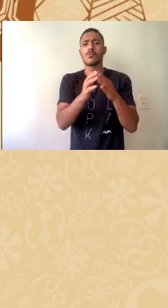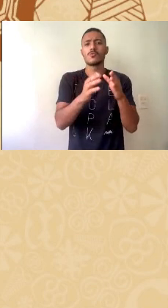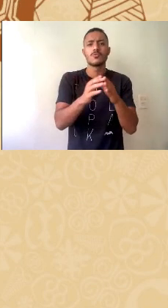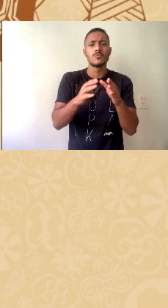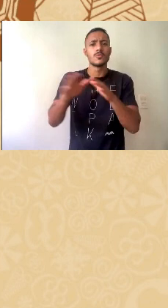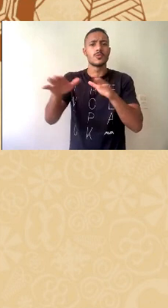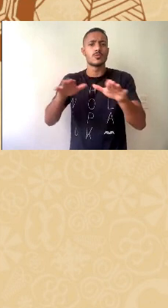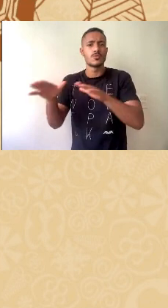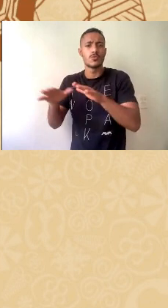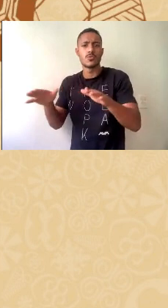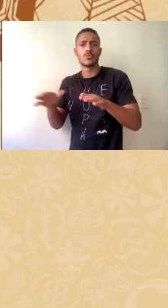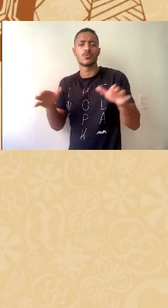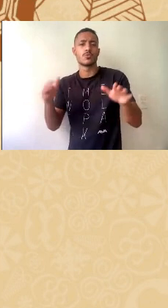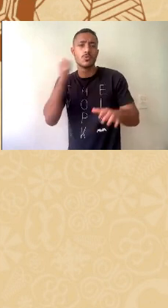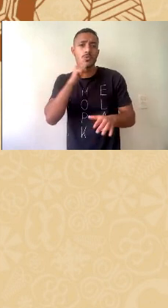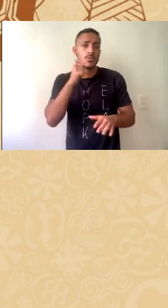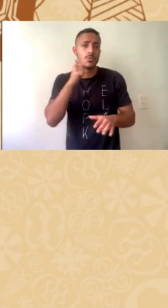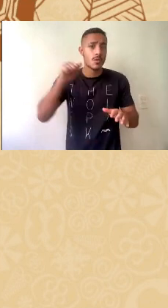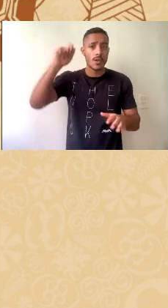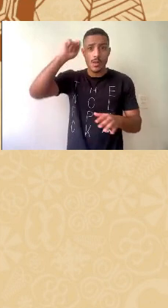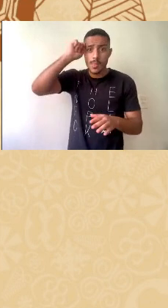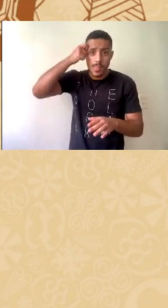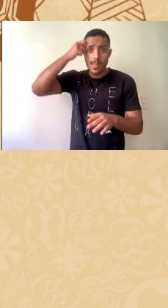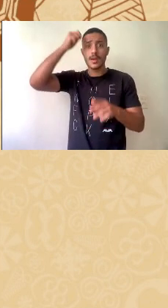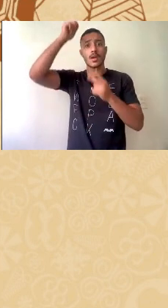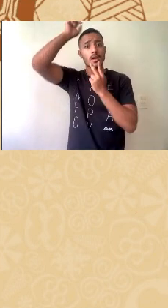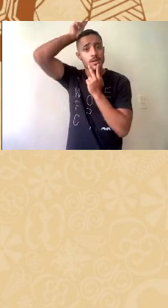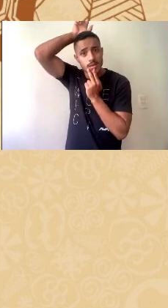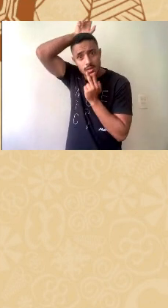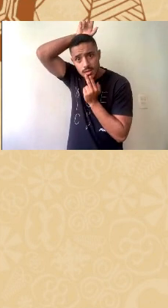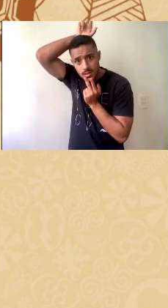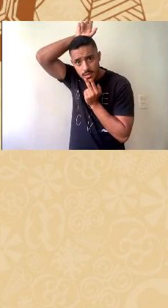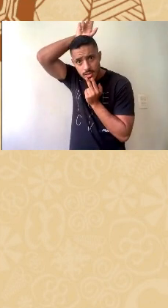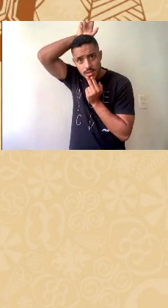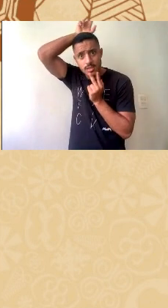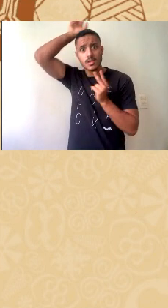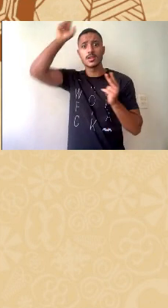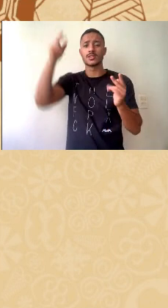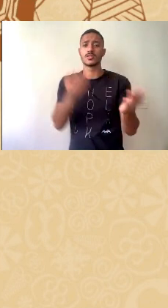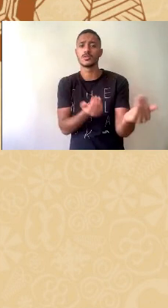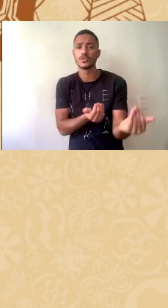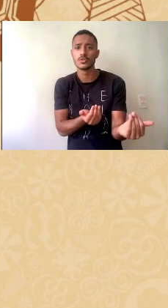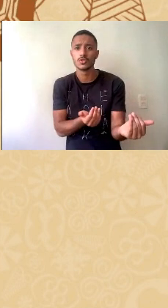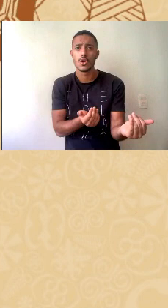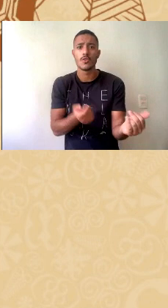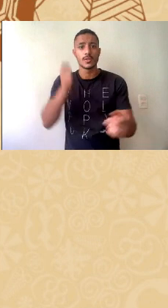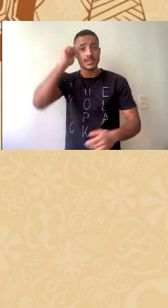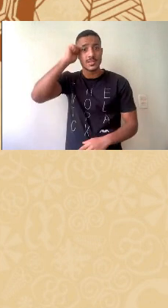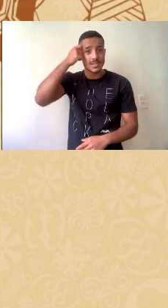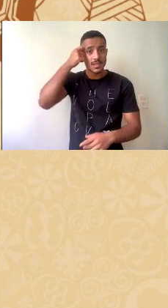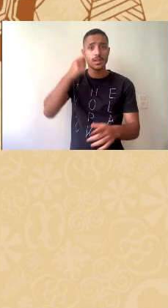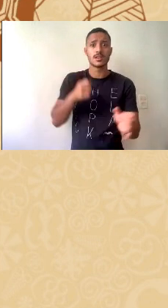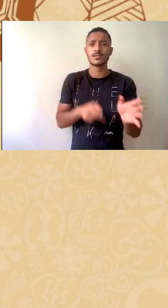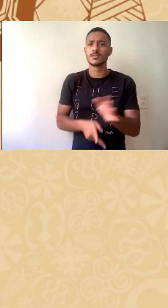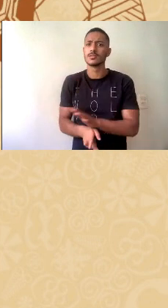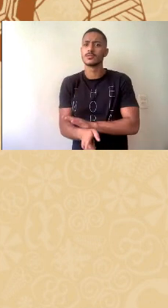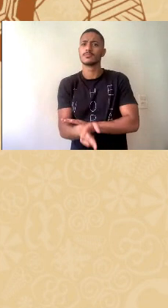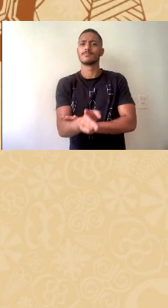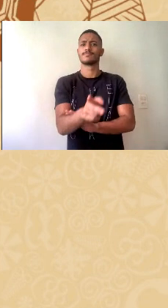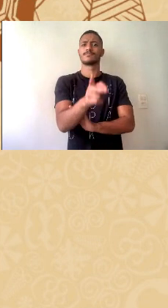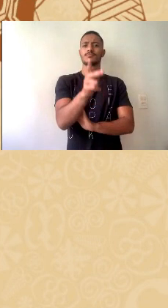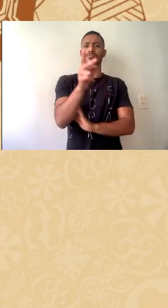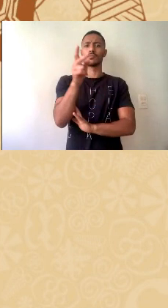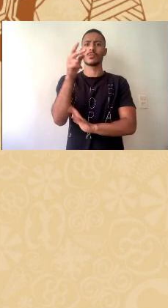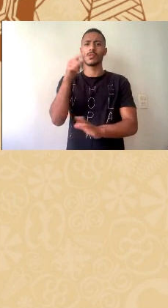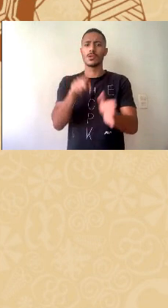movimento da juventude negra. Entendendo que Robinilson vai dar um pouquinho de continuidade, né, a essa perspectiva, a essa reflexão,